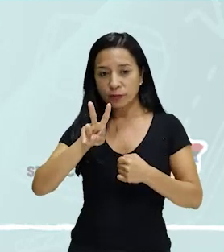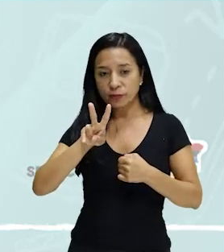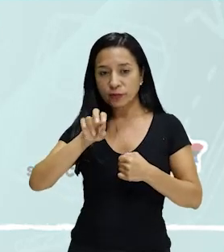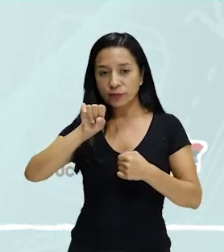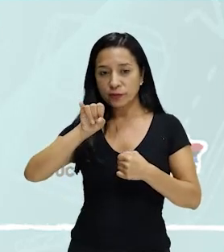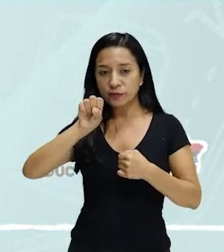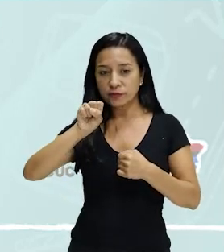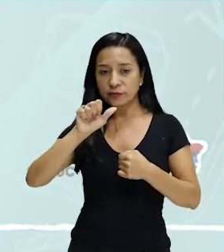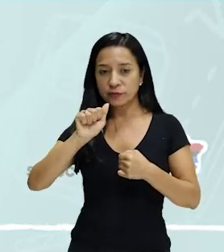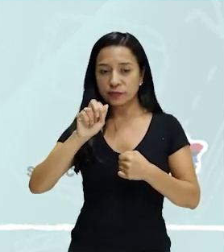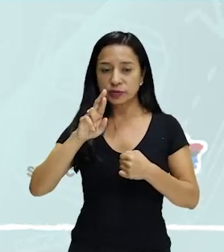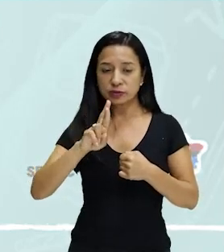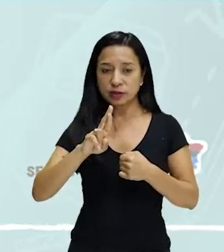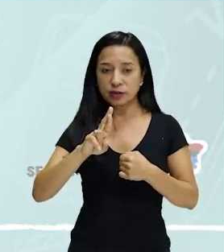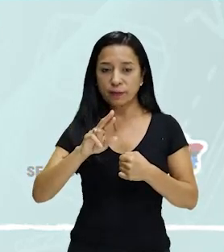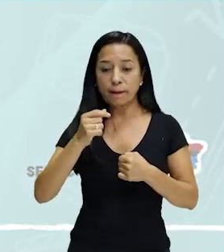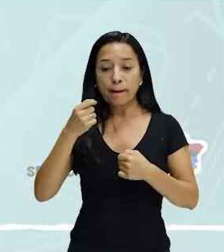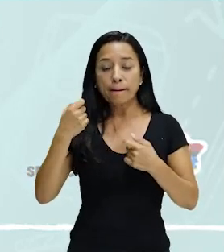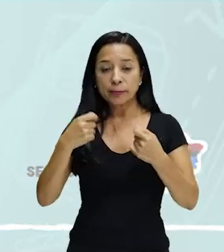ver a regência dele.